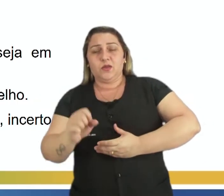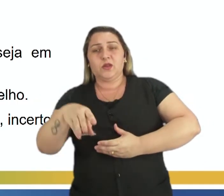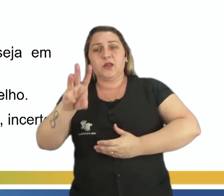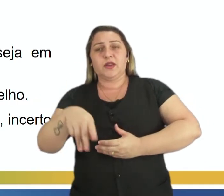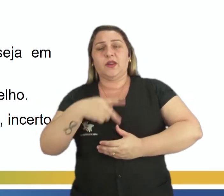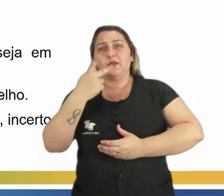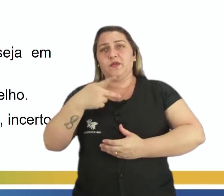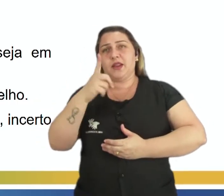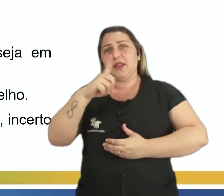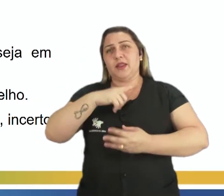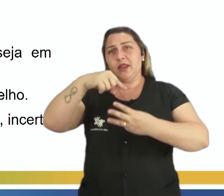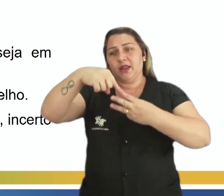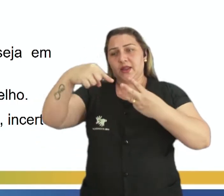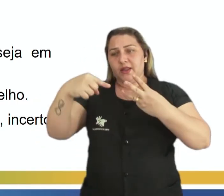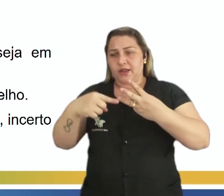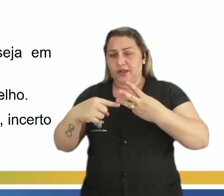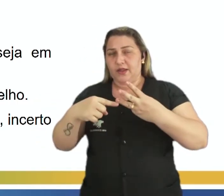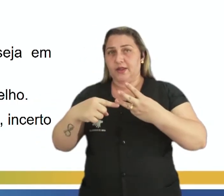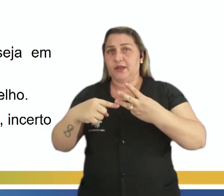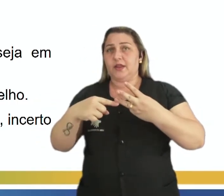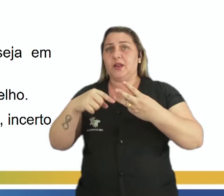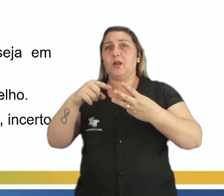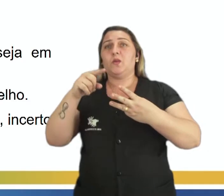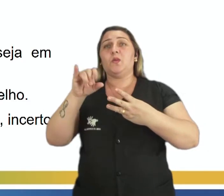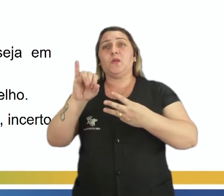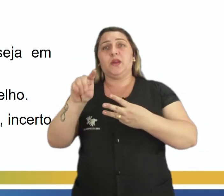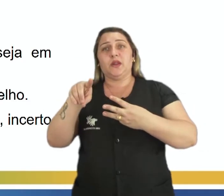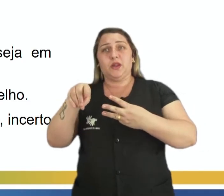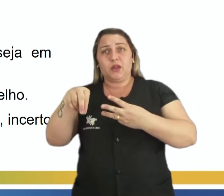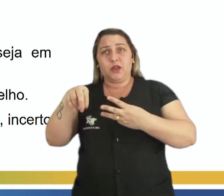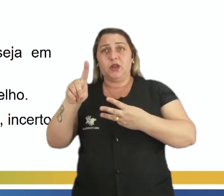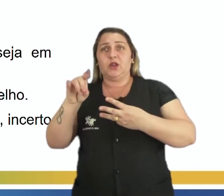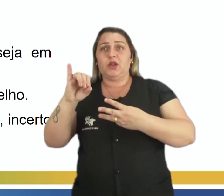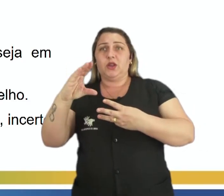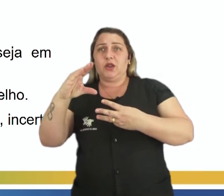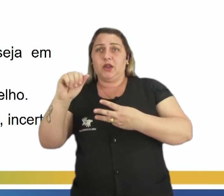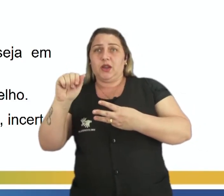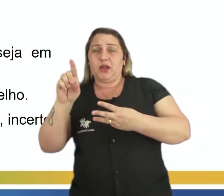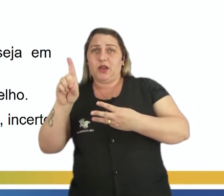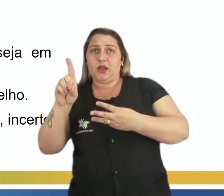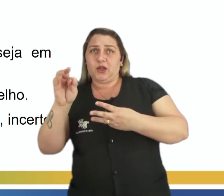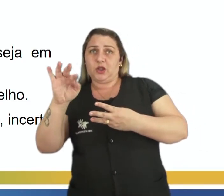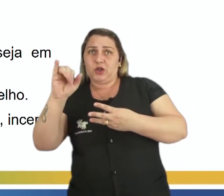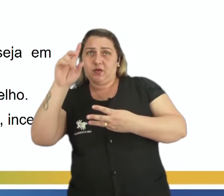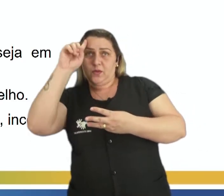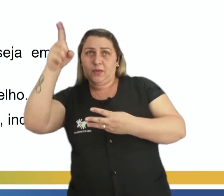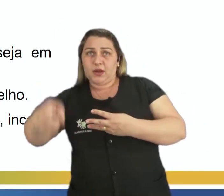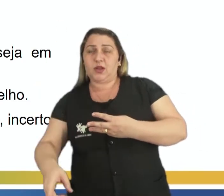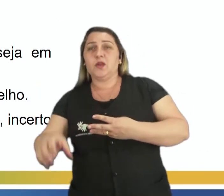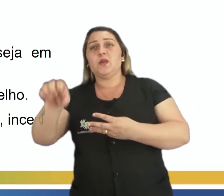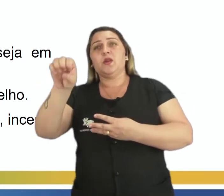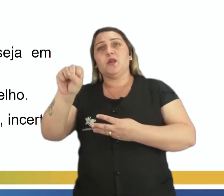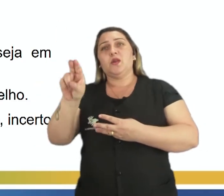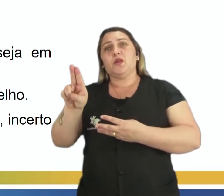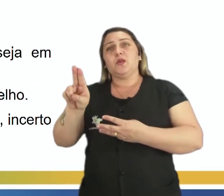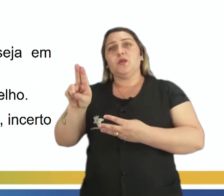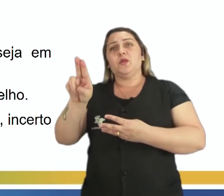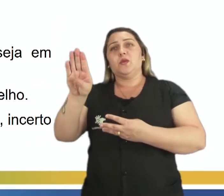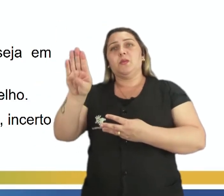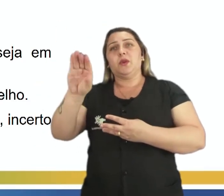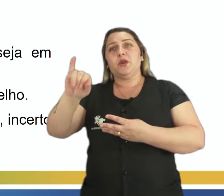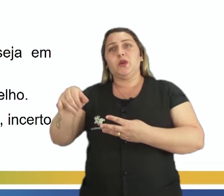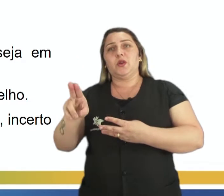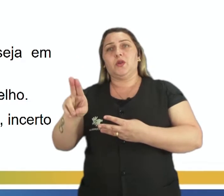fala. Existem 3 modos verbais, que é o indicativo, o imperativo e o subjuntivo. Vamos ver a definição de